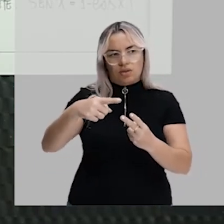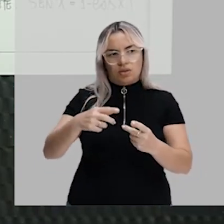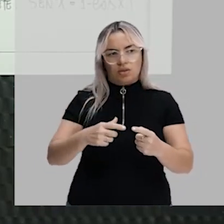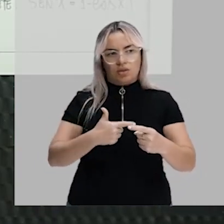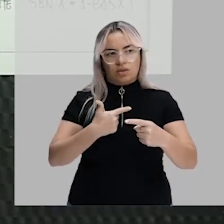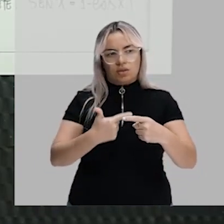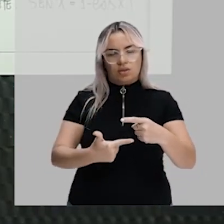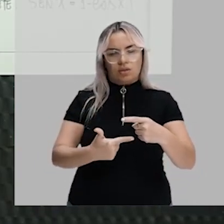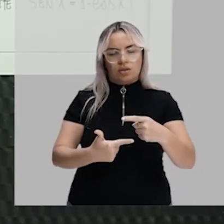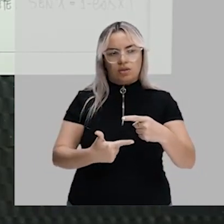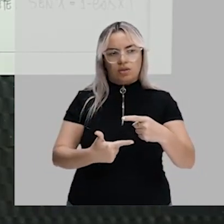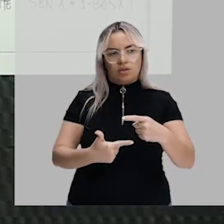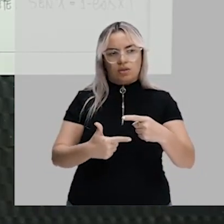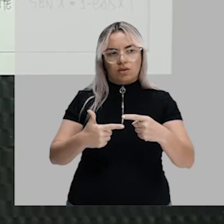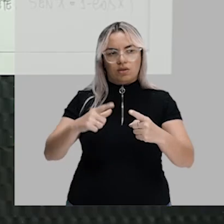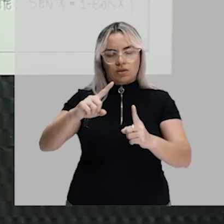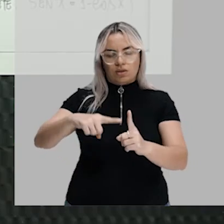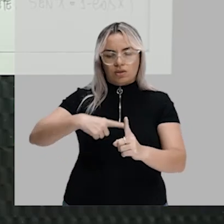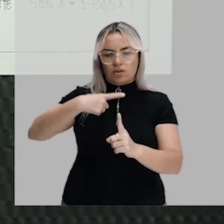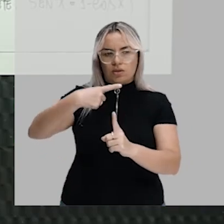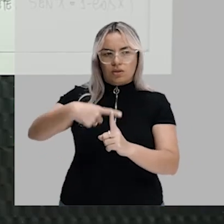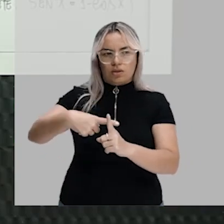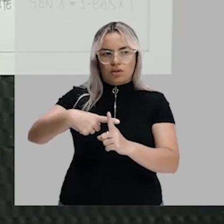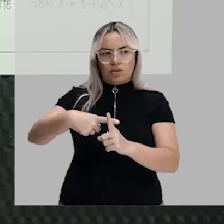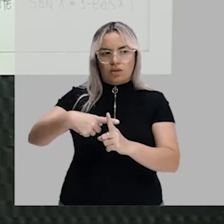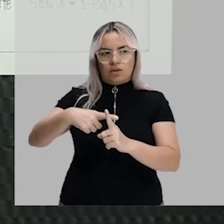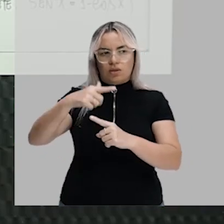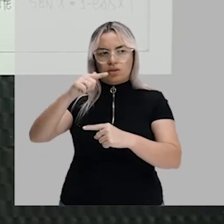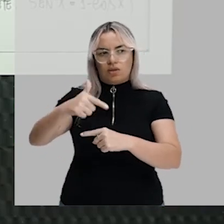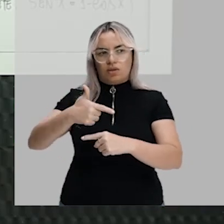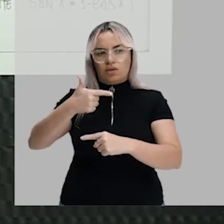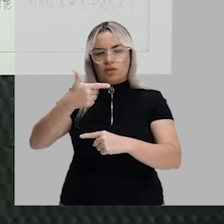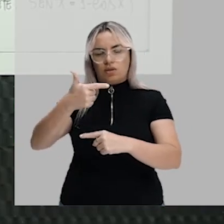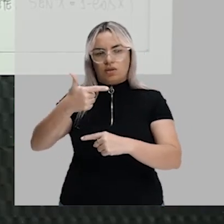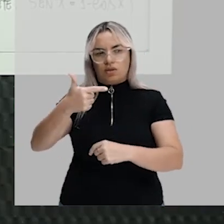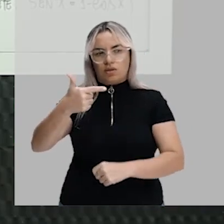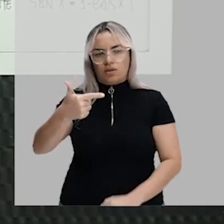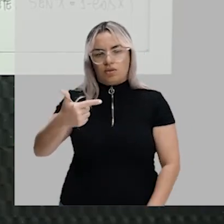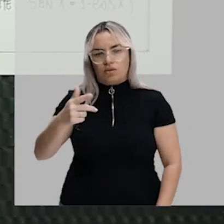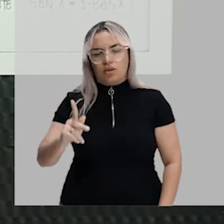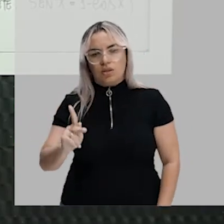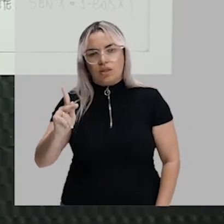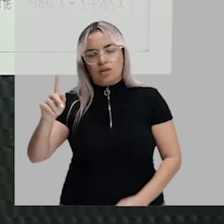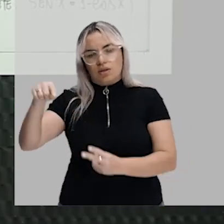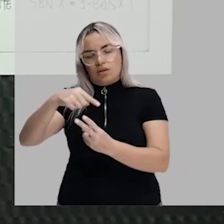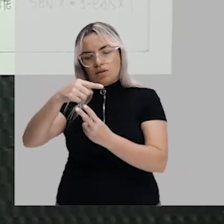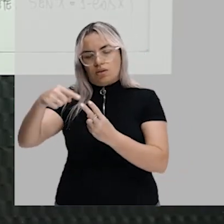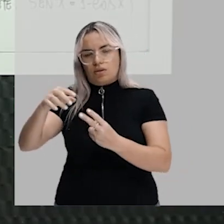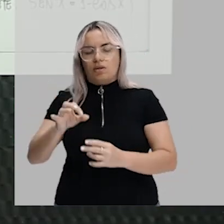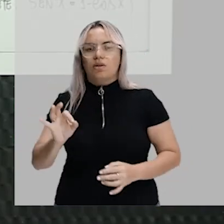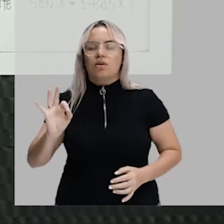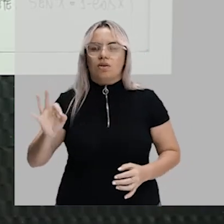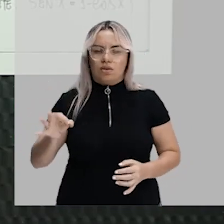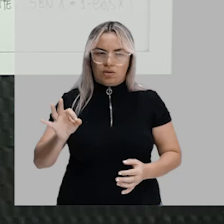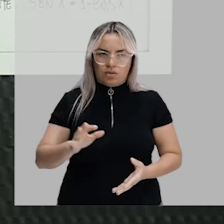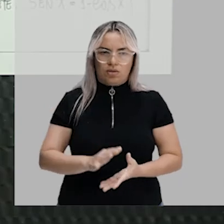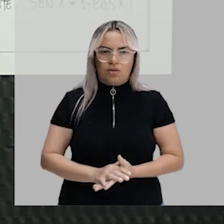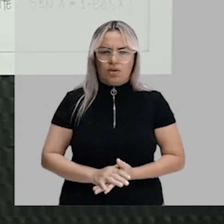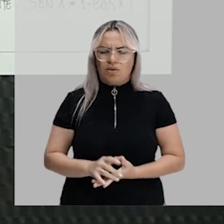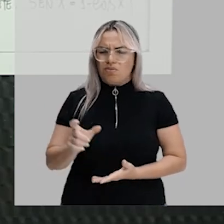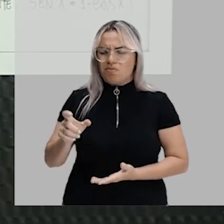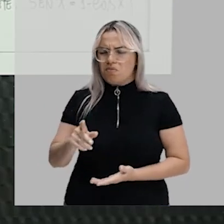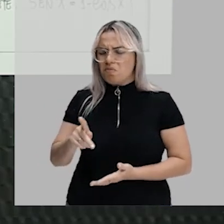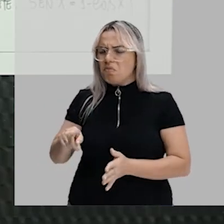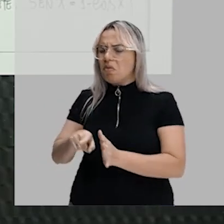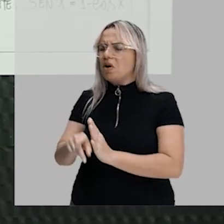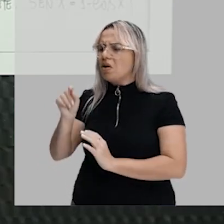2 + 2 k certo pronto turminha aí você passou nós encontramos